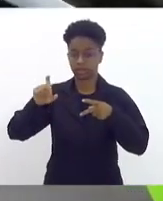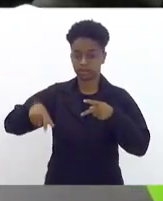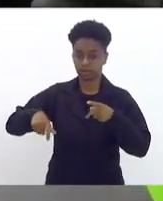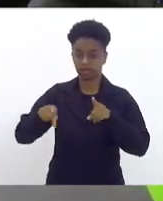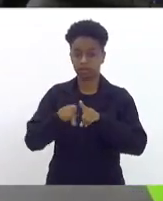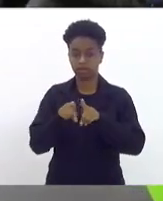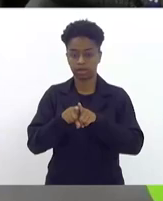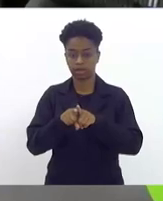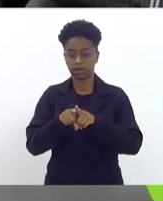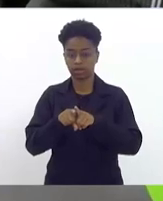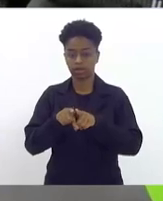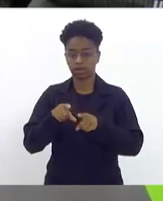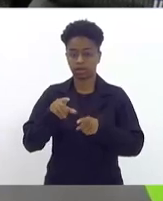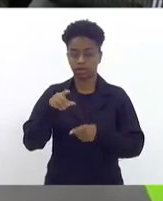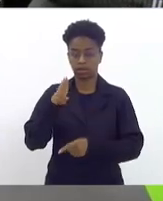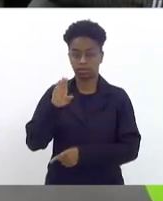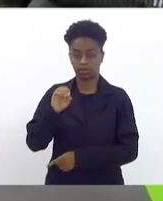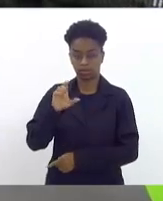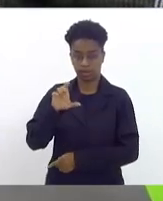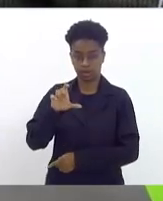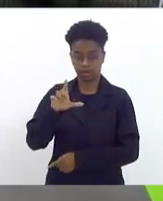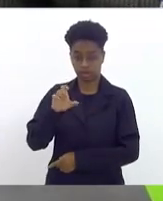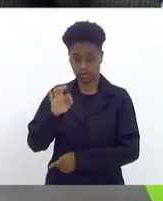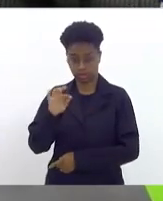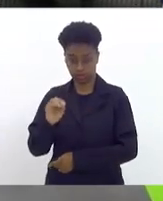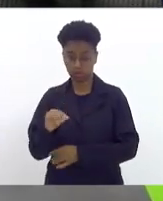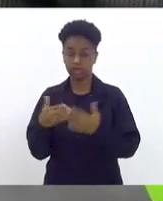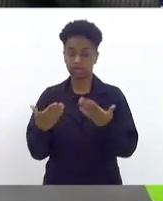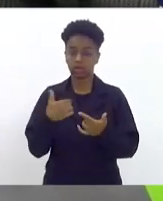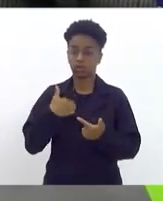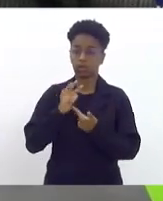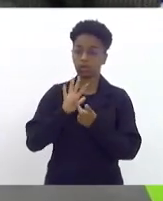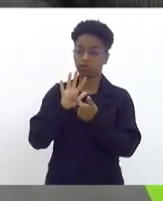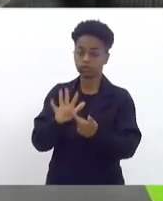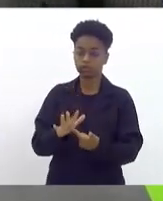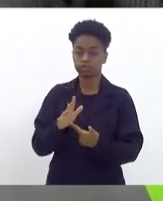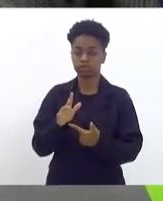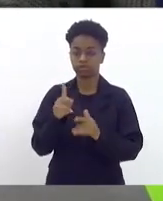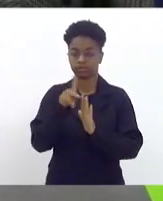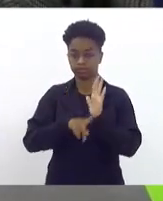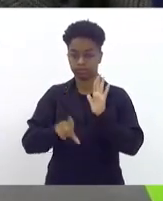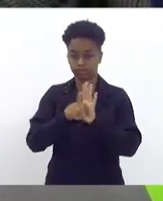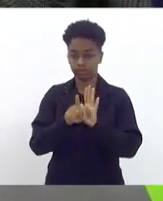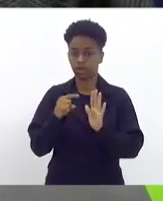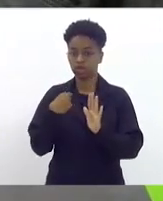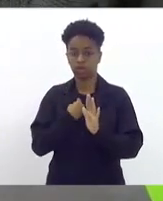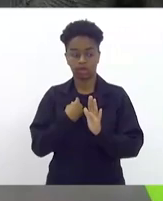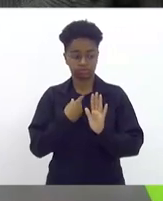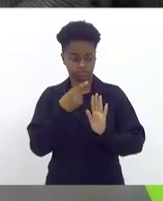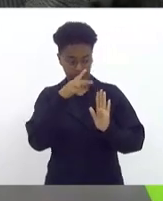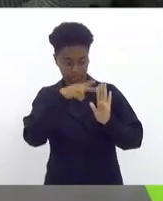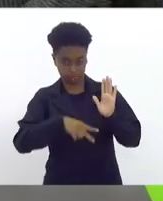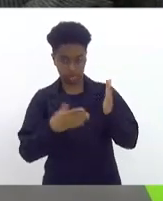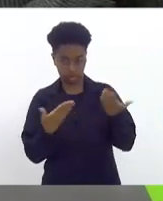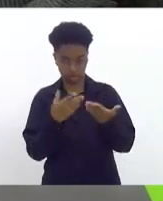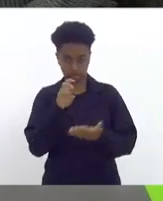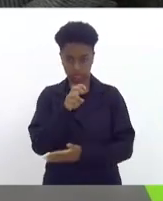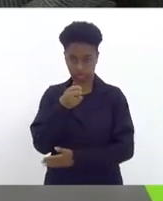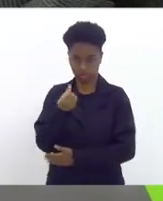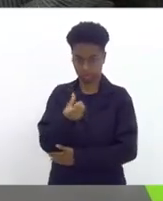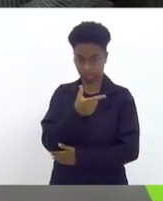bancário quando eu apresentei esse PL o projeto de lei que agora nós estamos apressando aqui